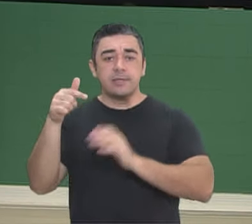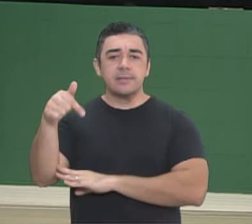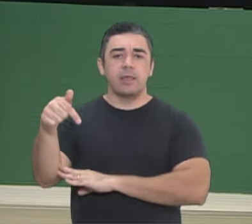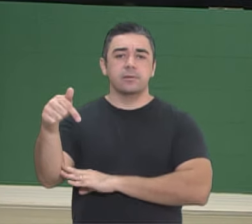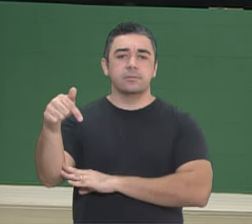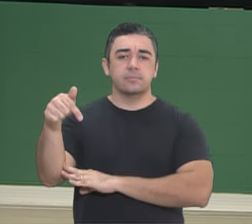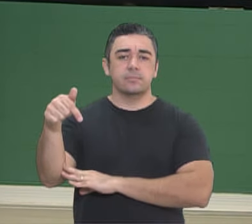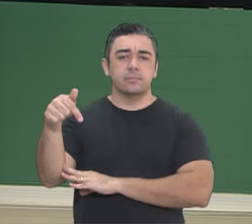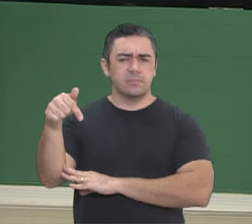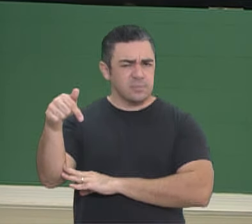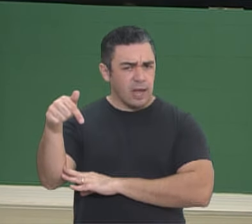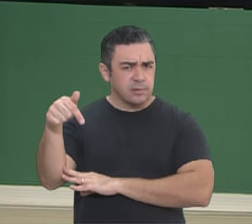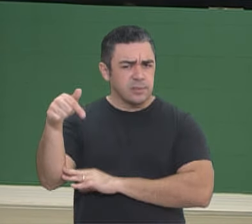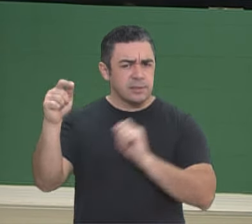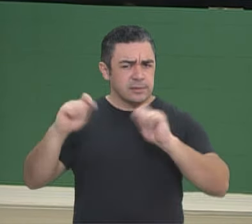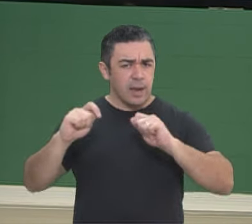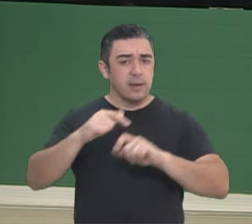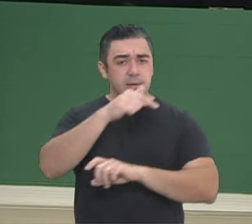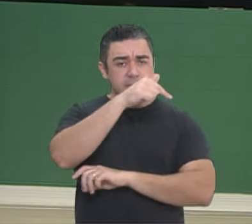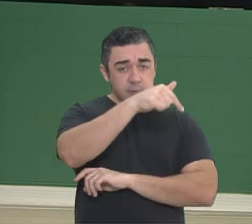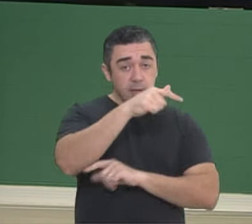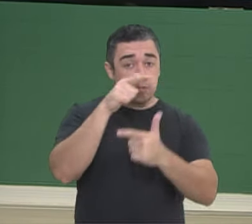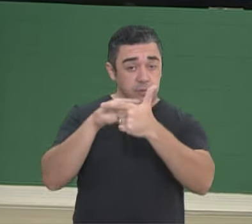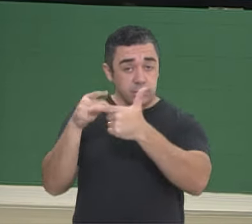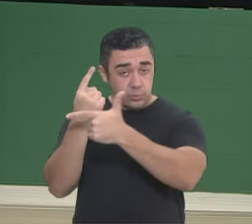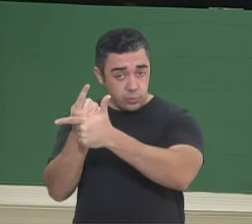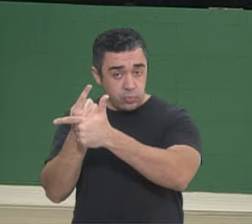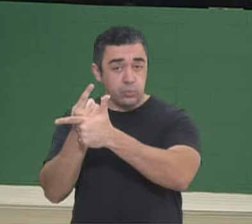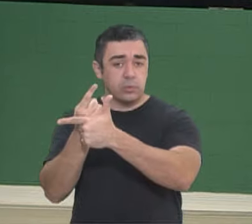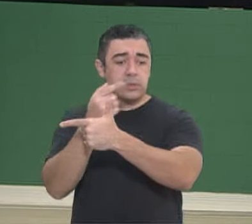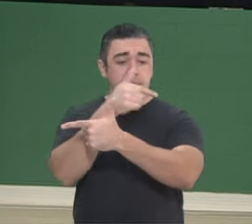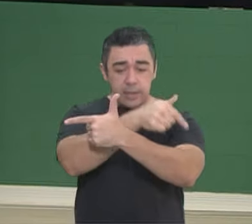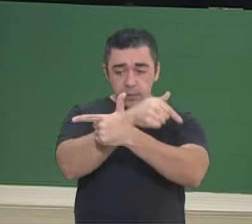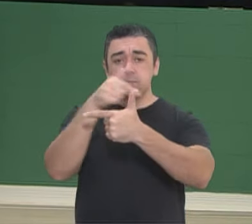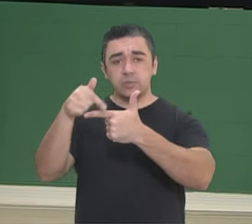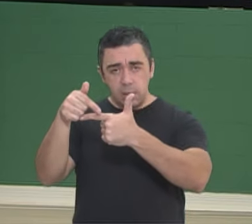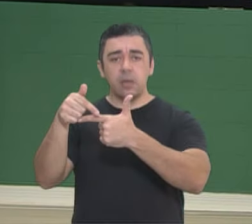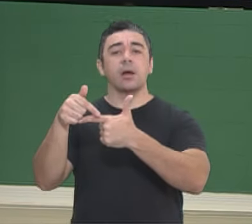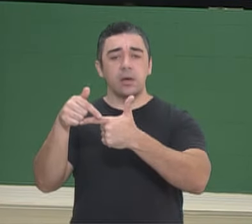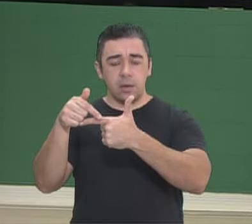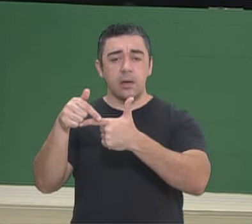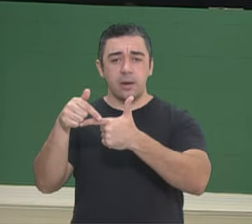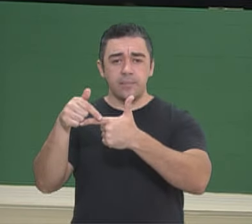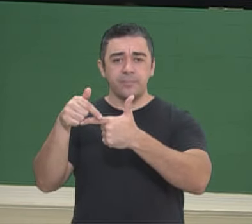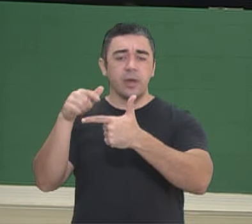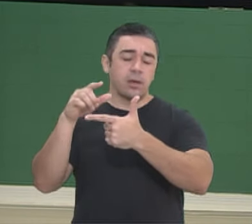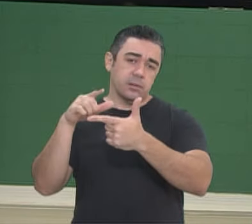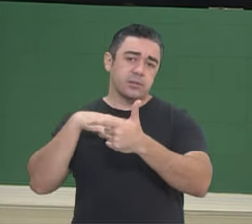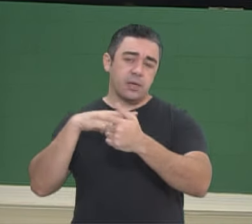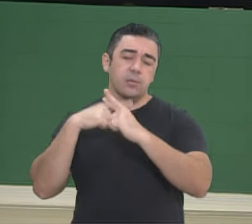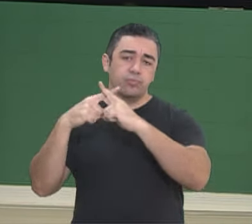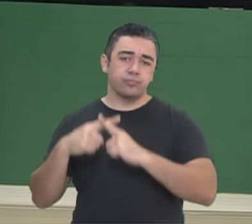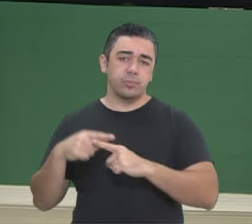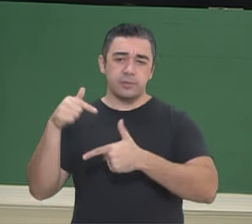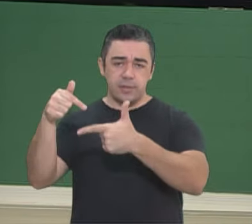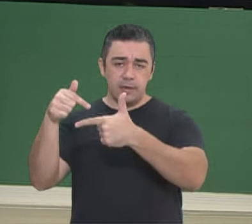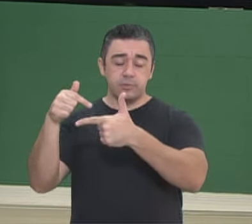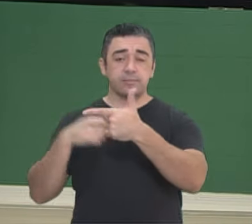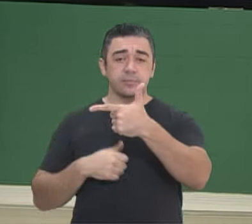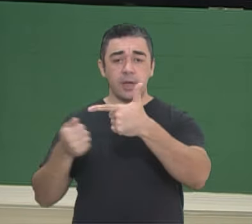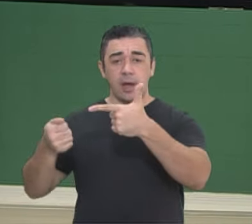mesma coisa. 7 só dá para dividir por 1 e por ele mesmo. Os múltiplos de 7 nós vamos riscar, né?